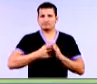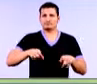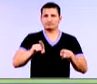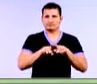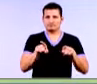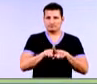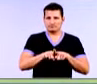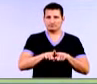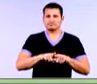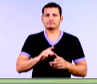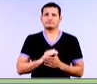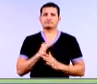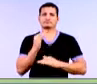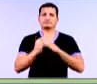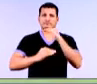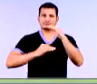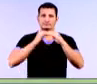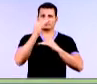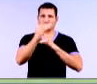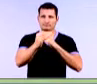vamos desenvolver